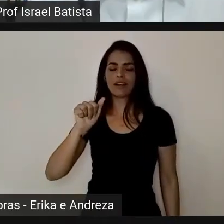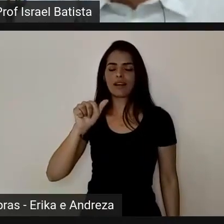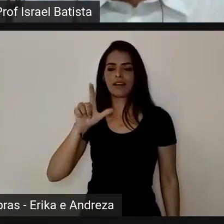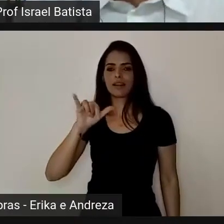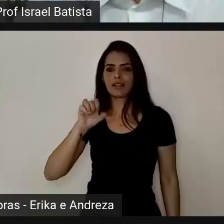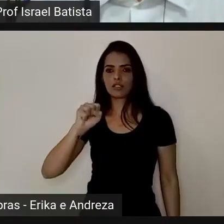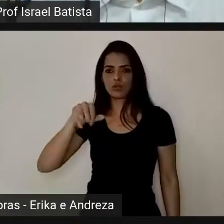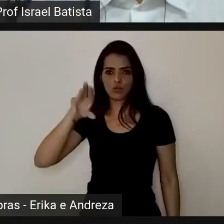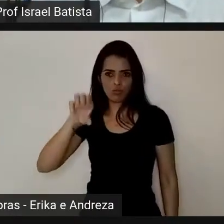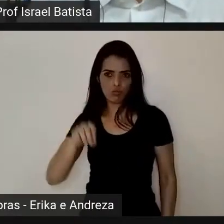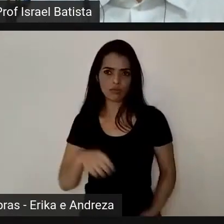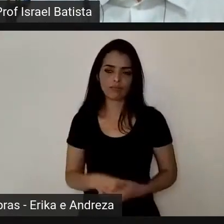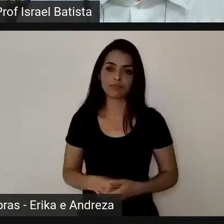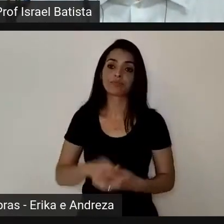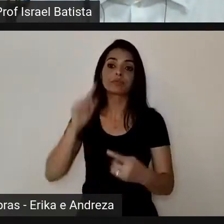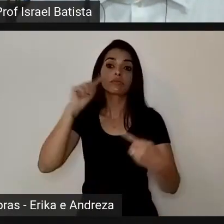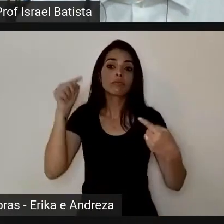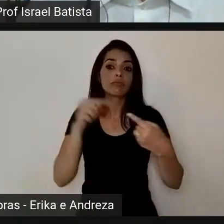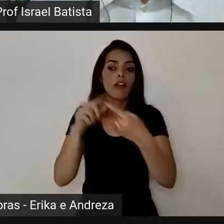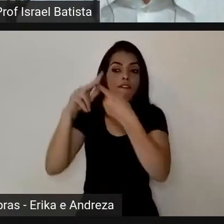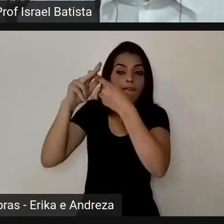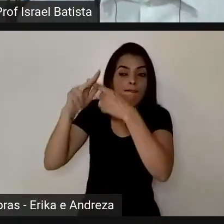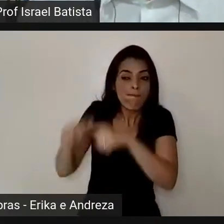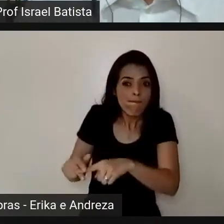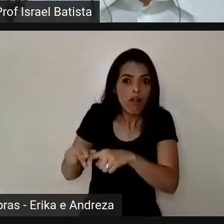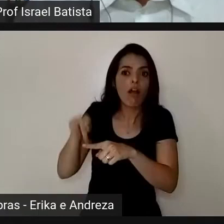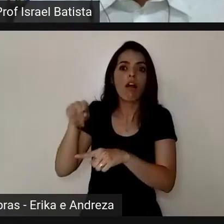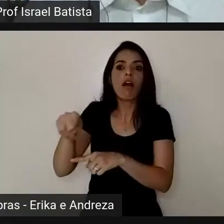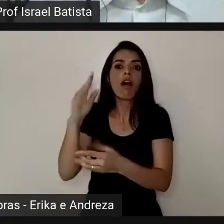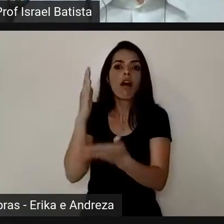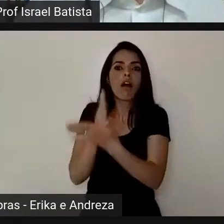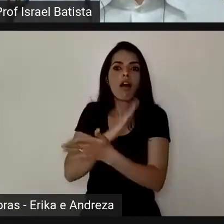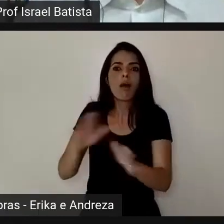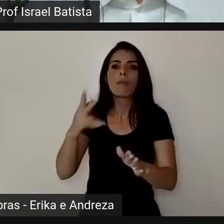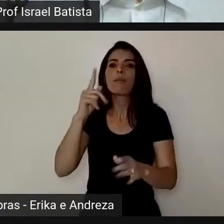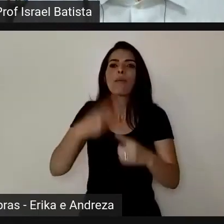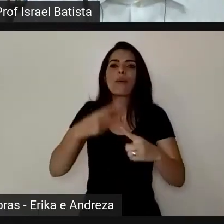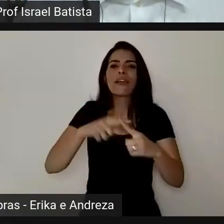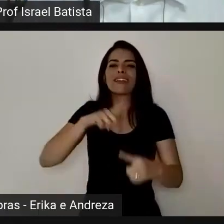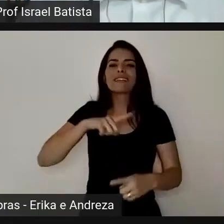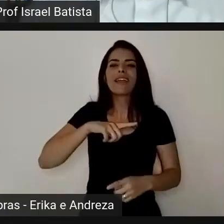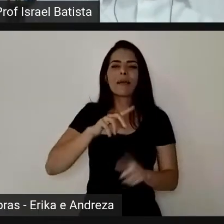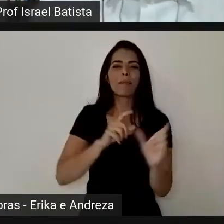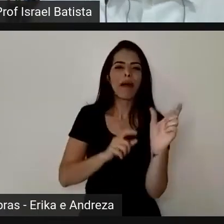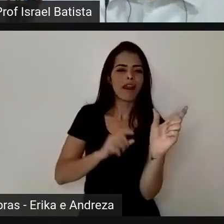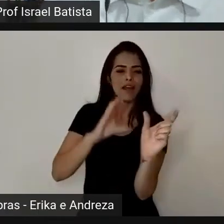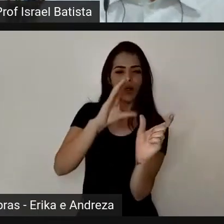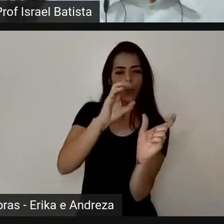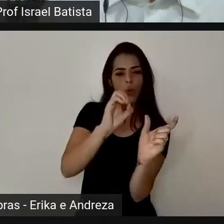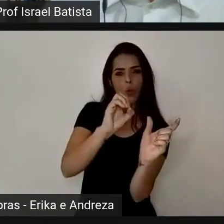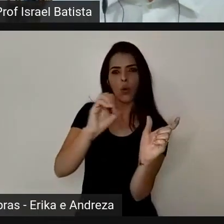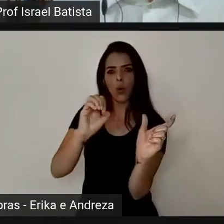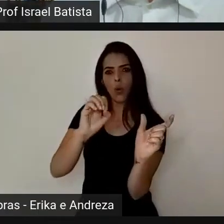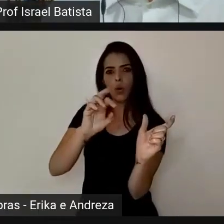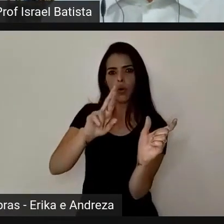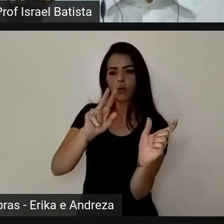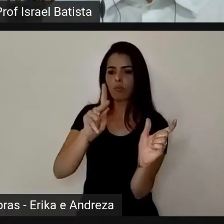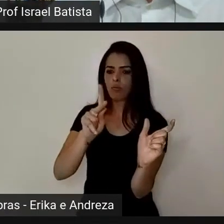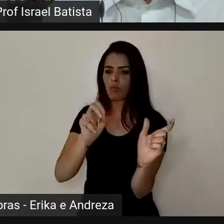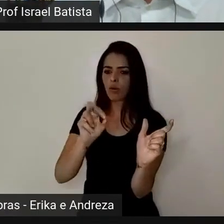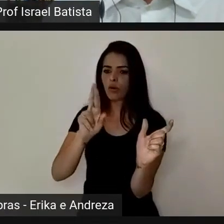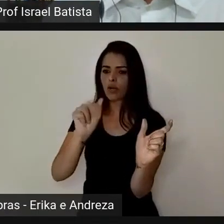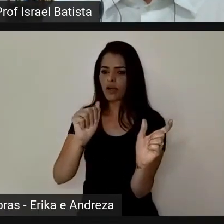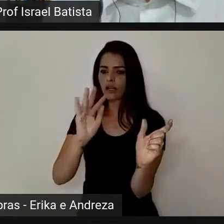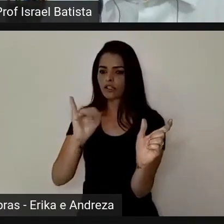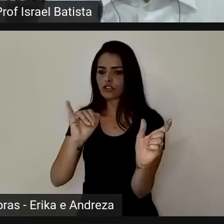o intuito de corrigir o que se chama de corporativismo, nós estamos correndo o risco de